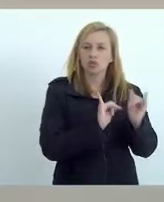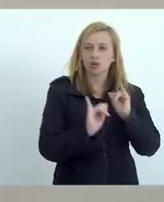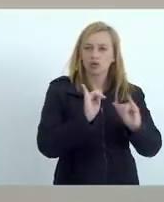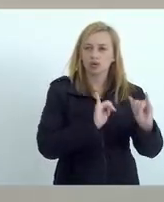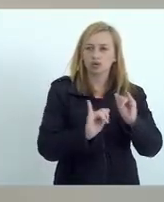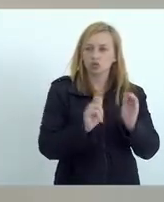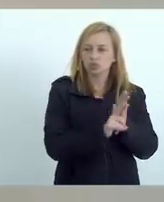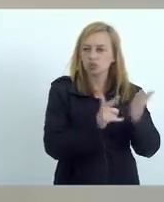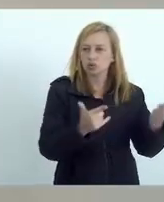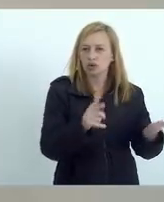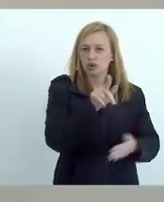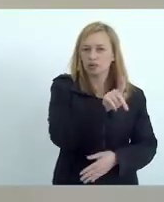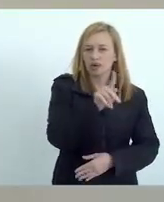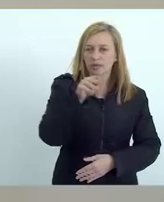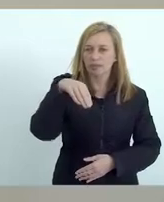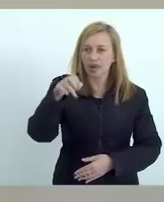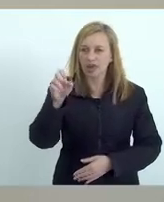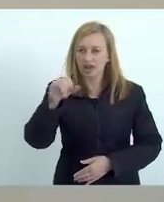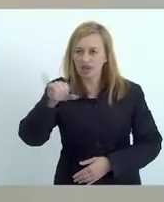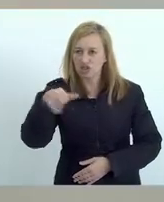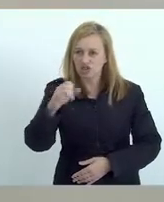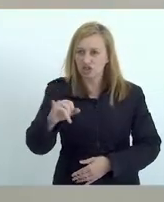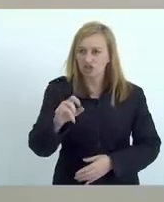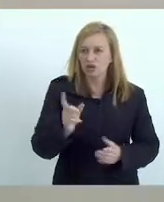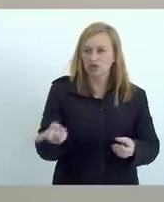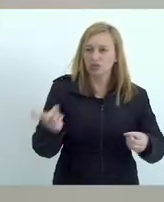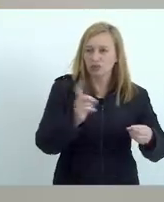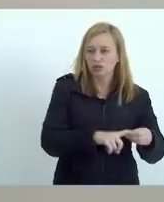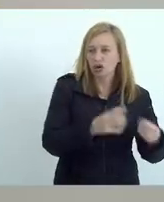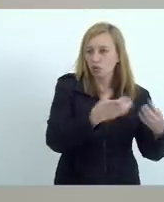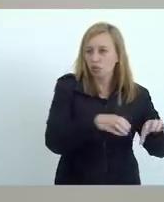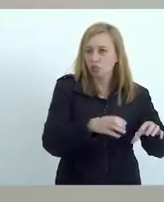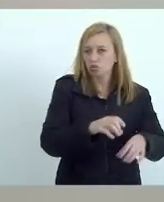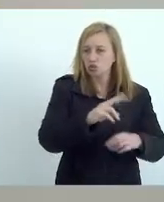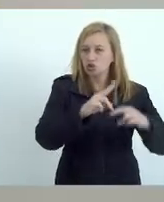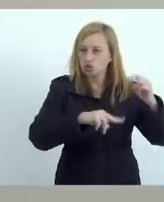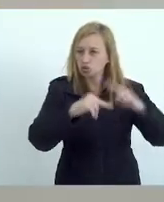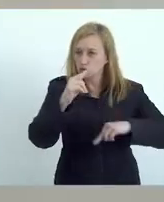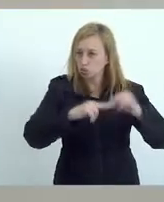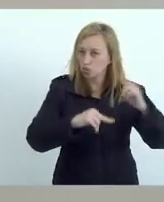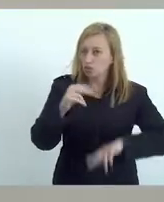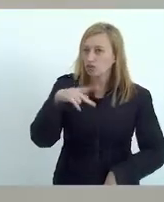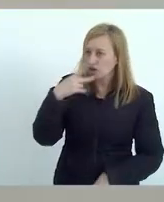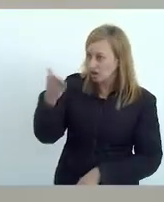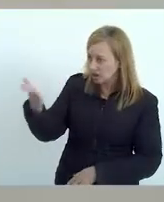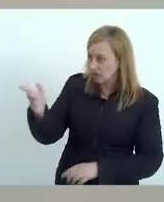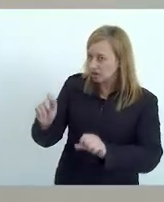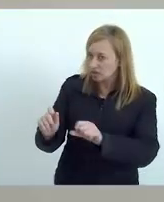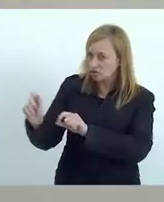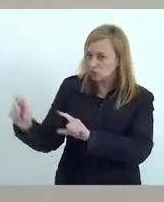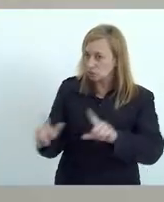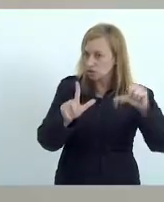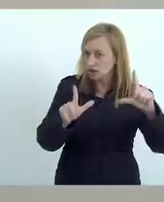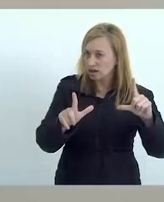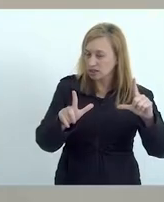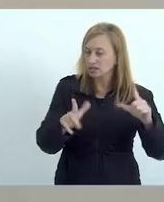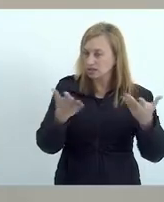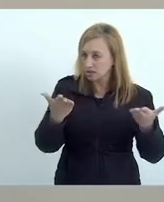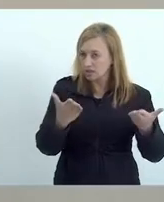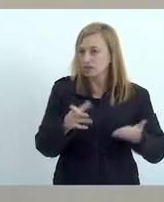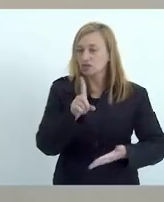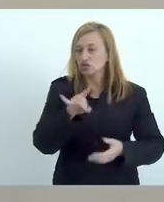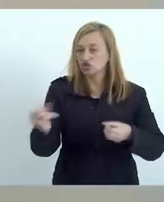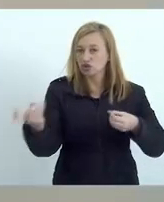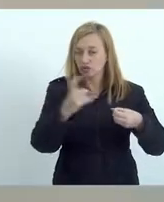e a PMERJ ela reafirma que irá retomar o concurso em junho como foi até colocado ali nos slides ali a data